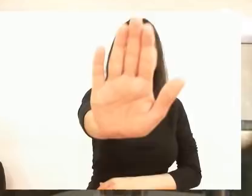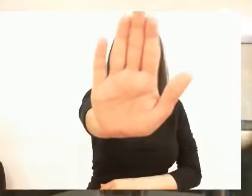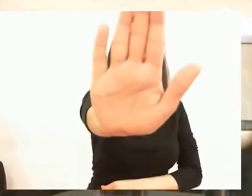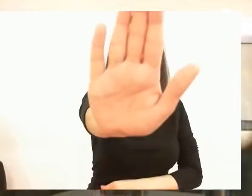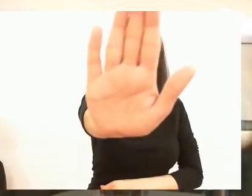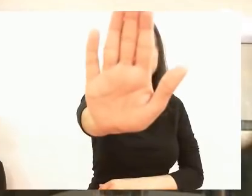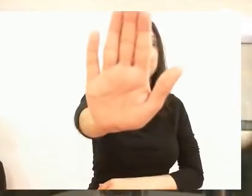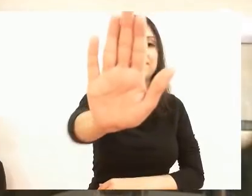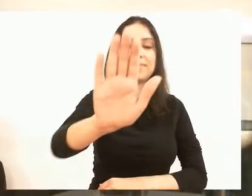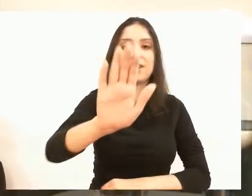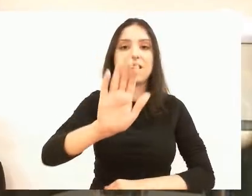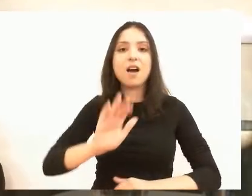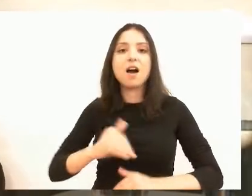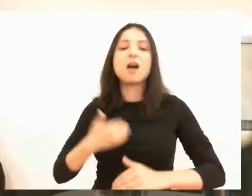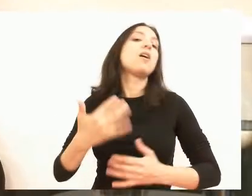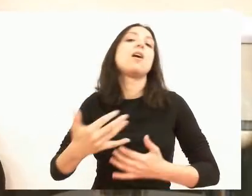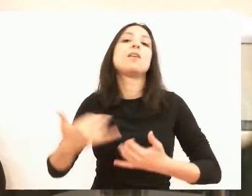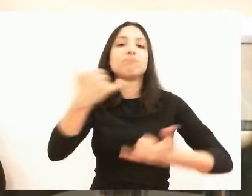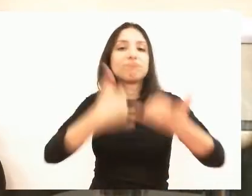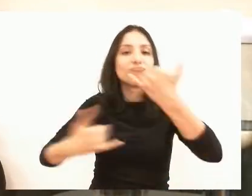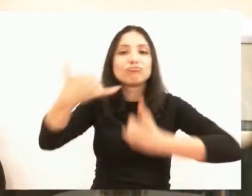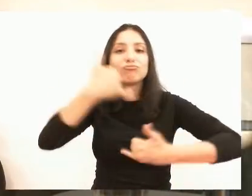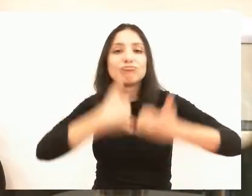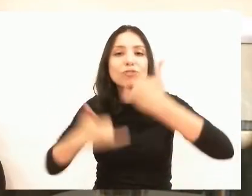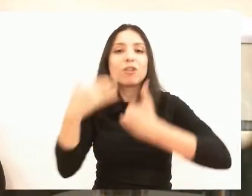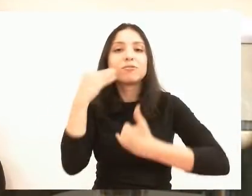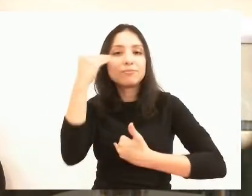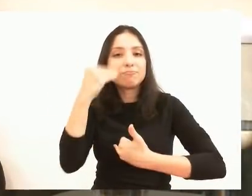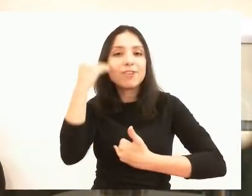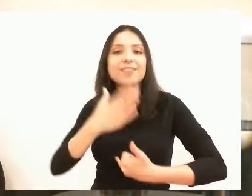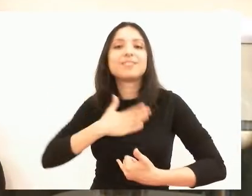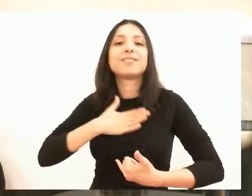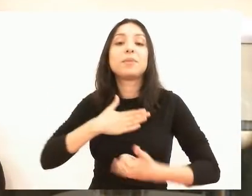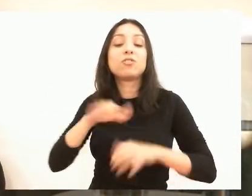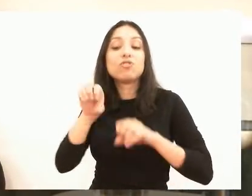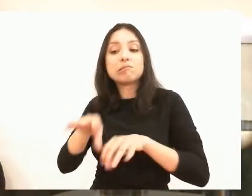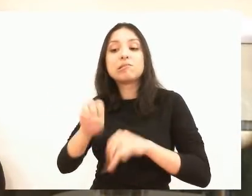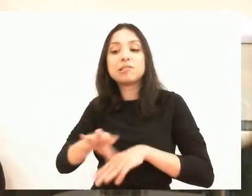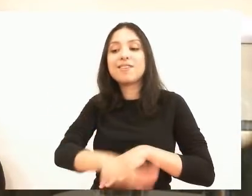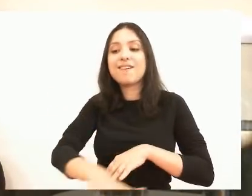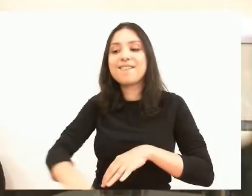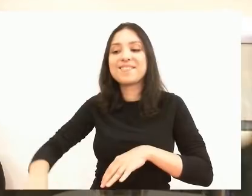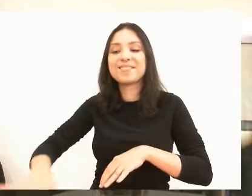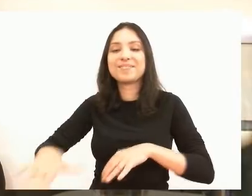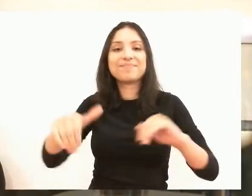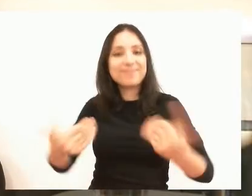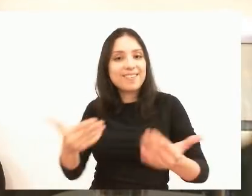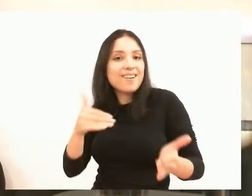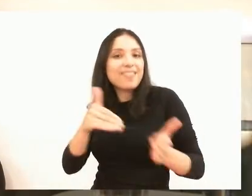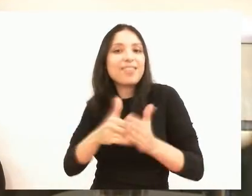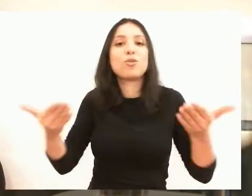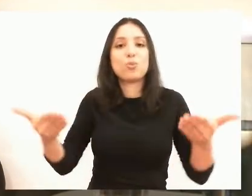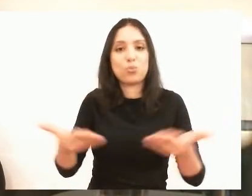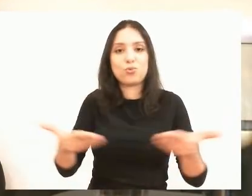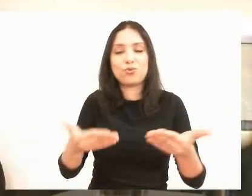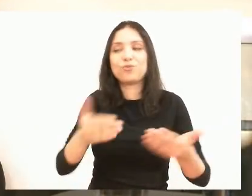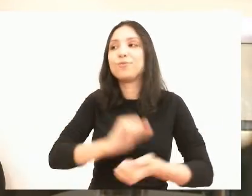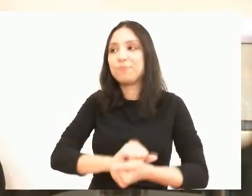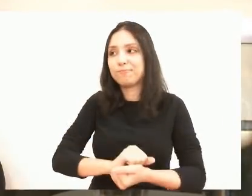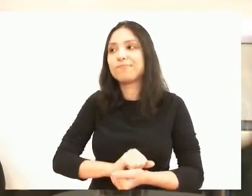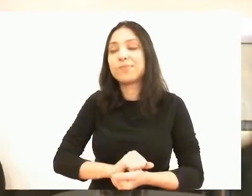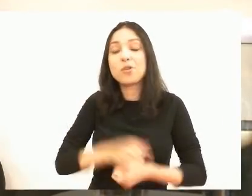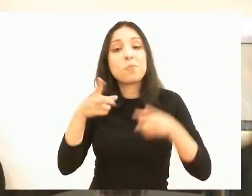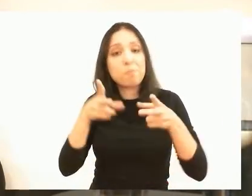pela minha experiência de dar aula para crianças e isso até hoje e